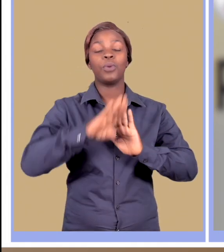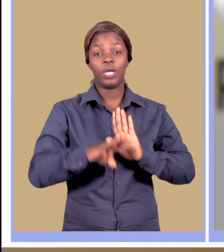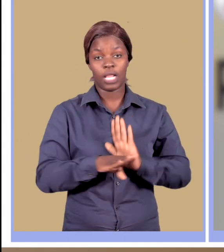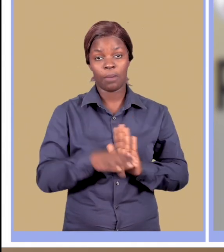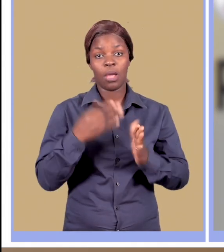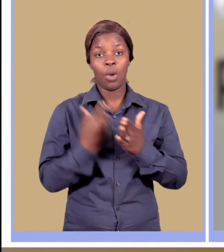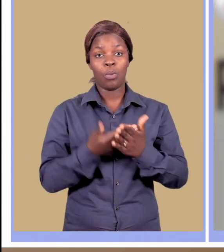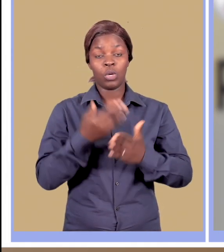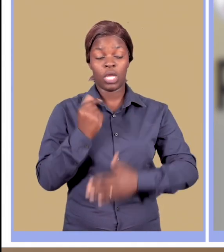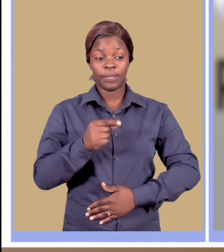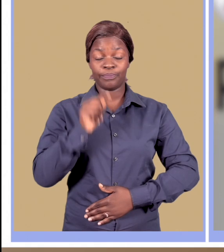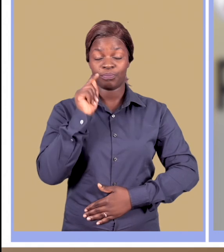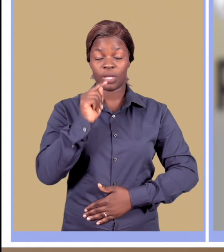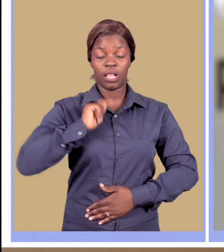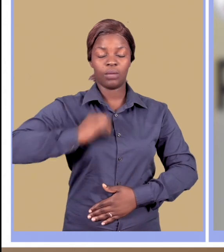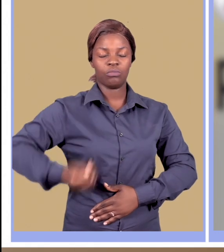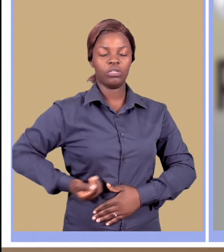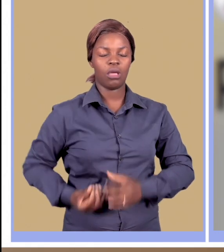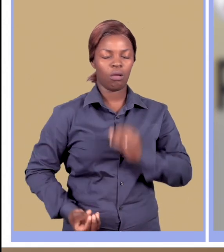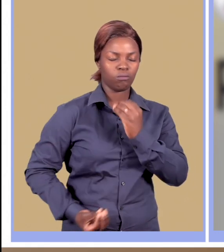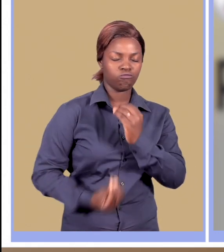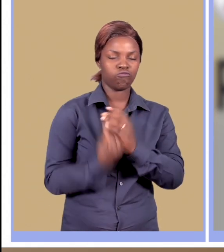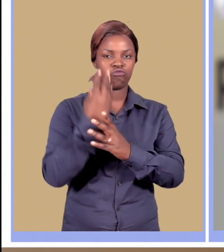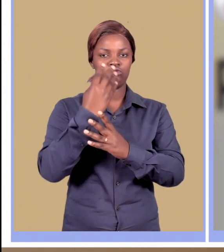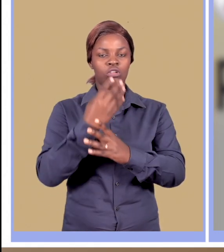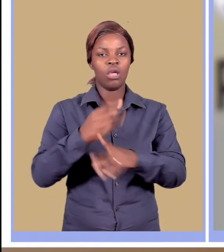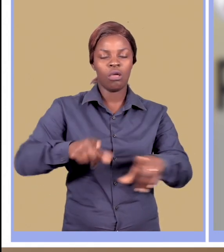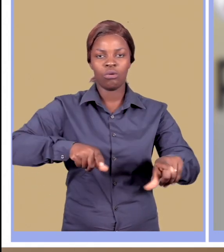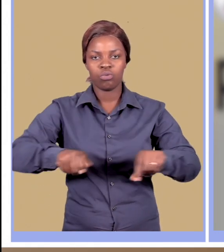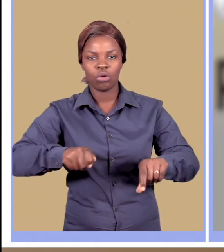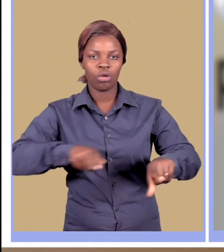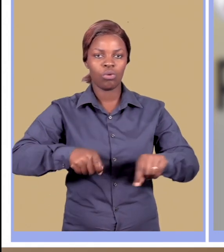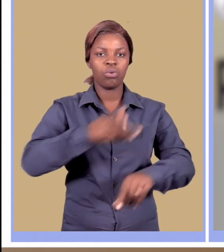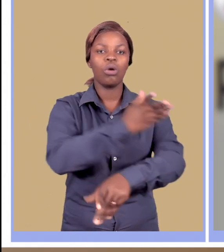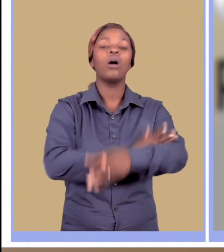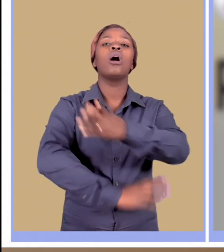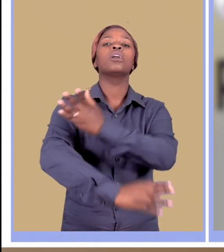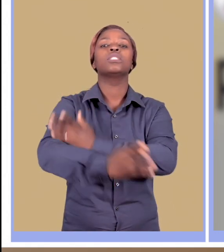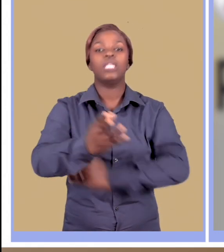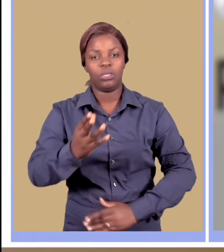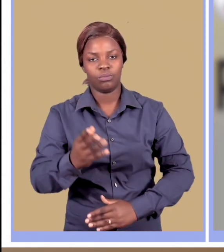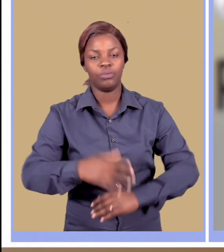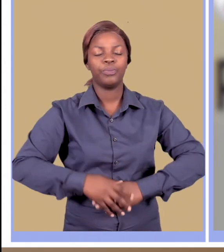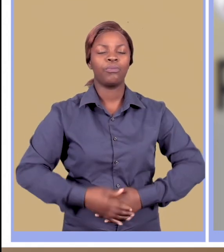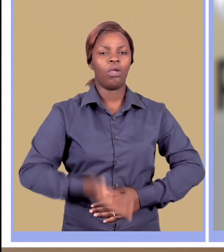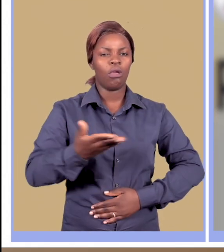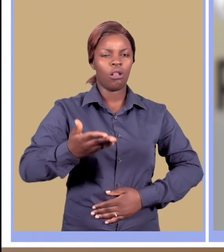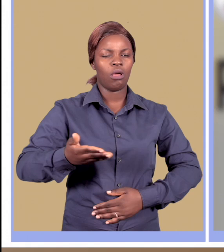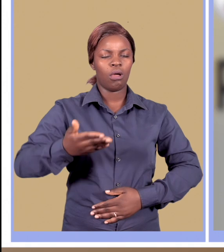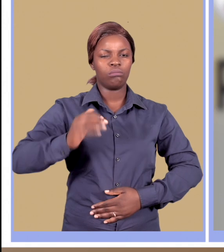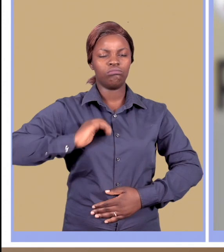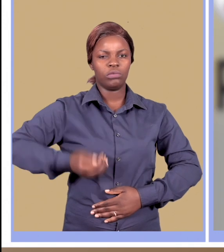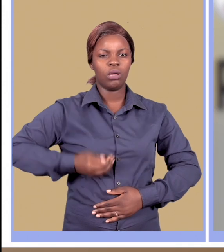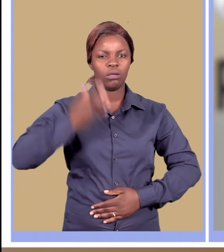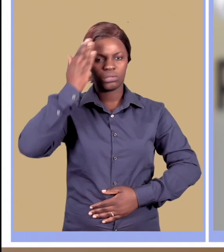podcast, atendendo considerado que é a fundadora do movimento associativo de pessoas com deficiência. Tem